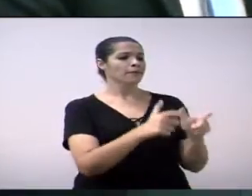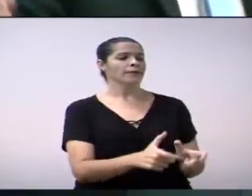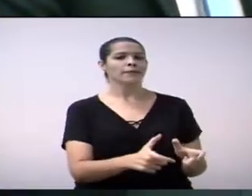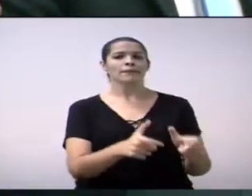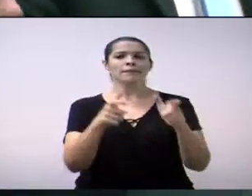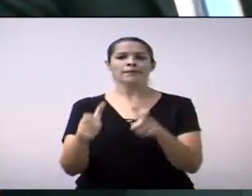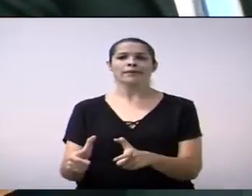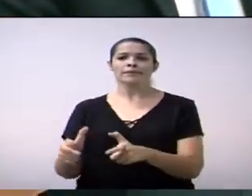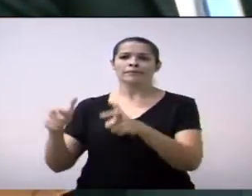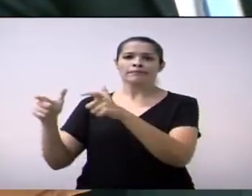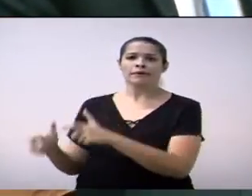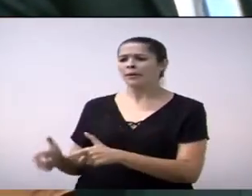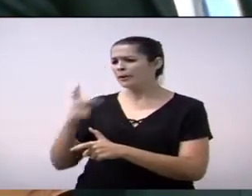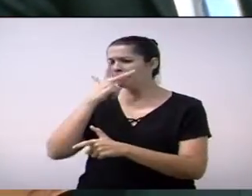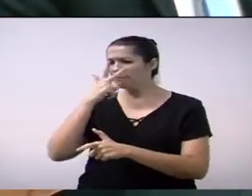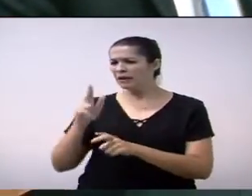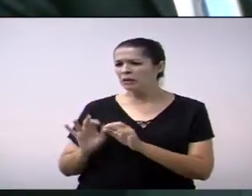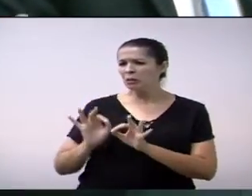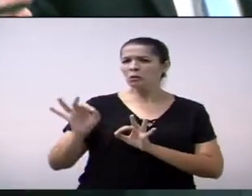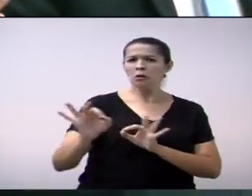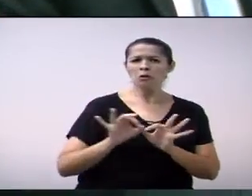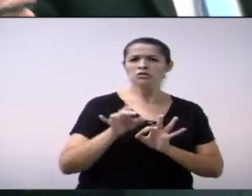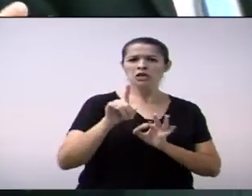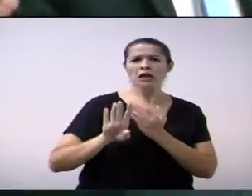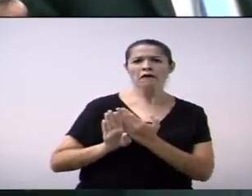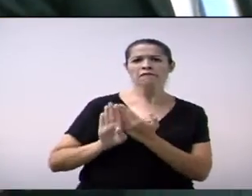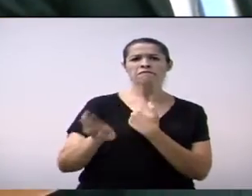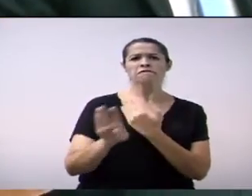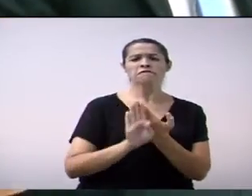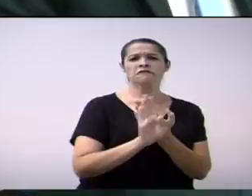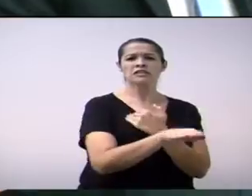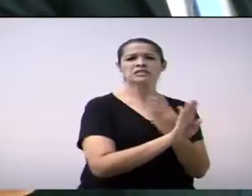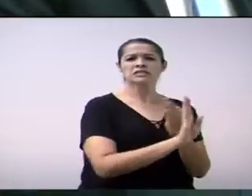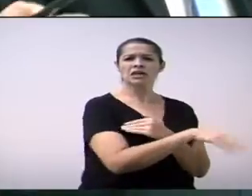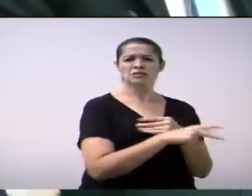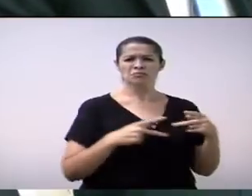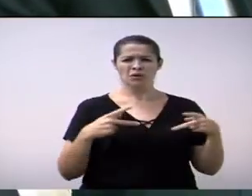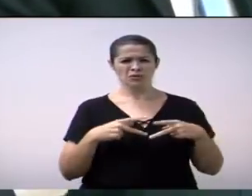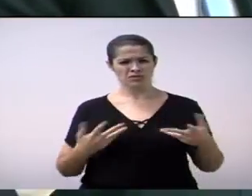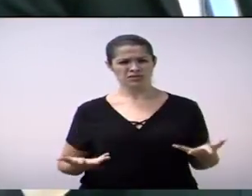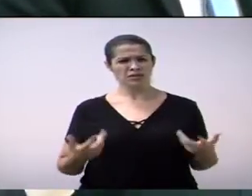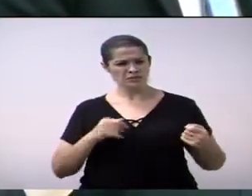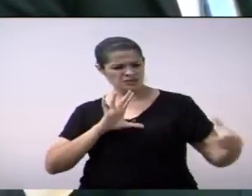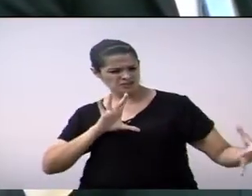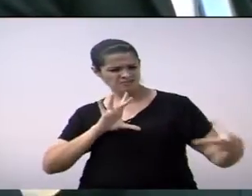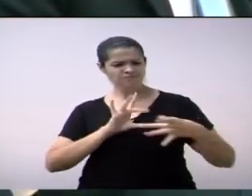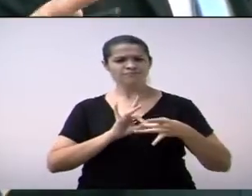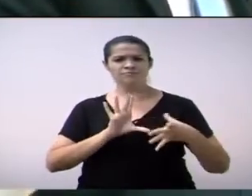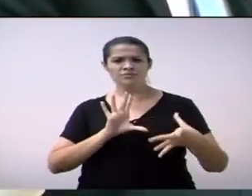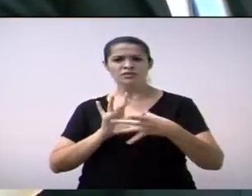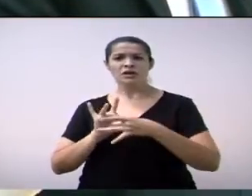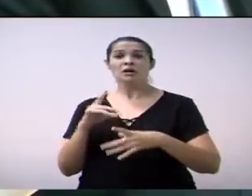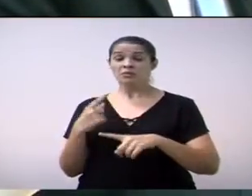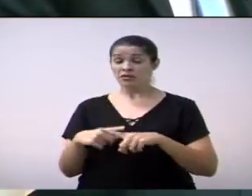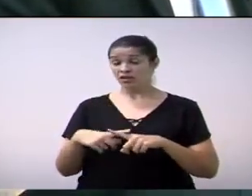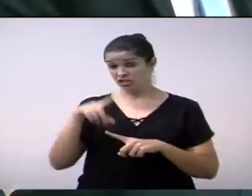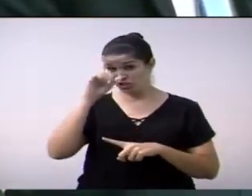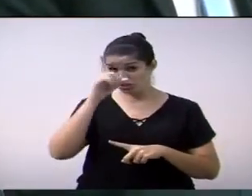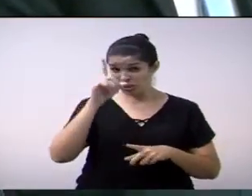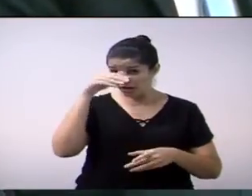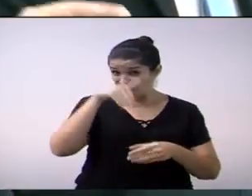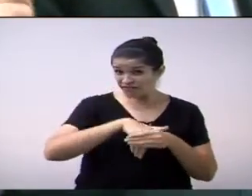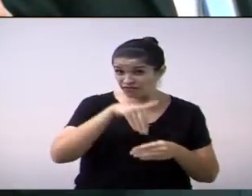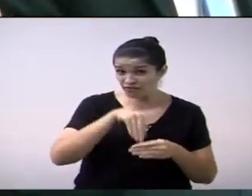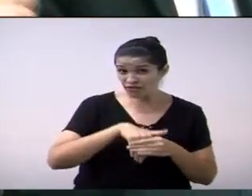e especialmente o Recanto das Águas, o que aquelas pessoas sofrem é impressionante. Chega em época de eleição, companheiro, e você